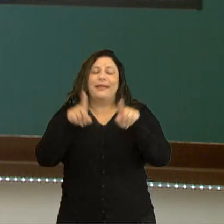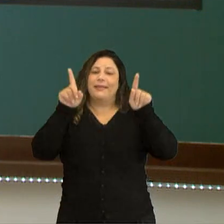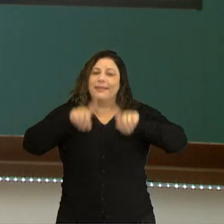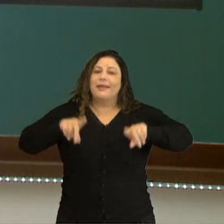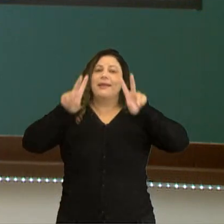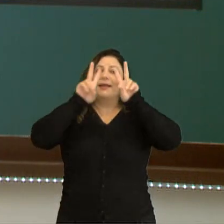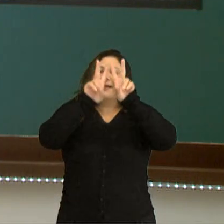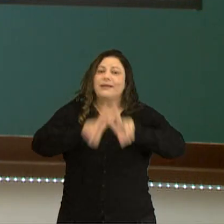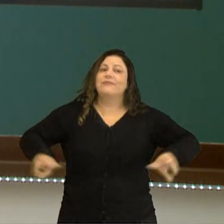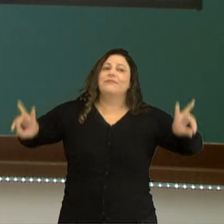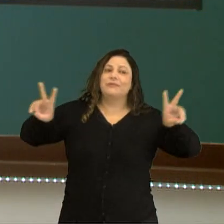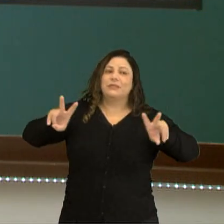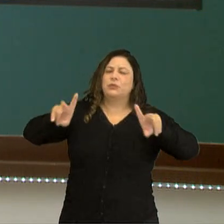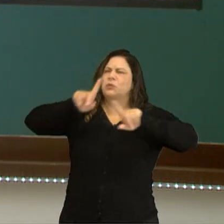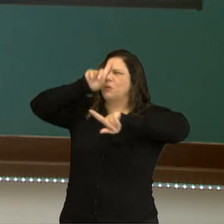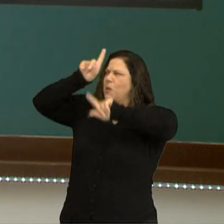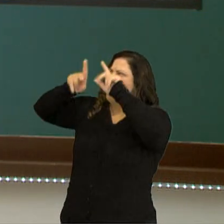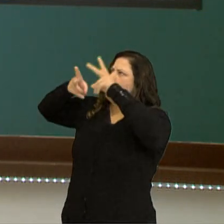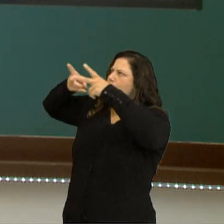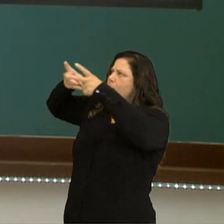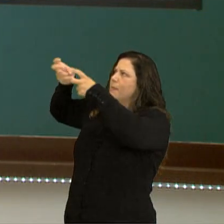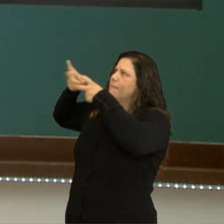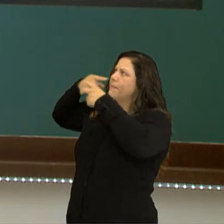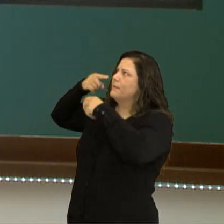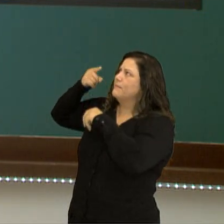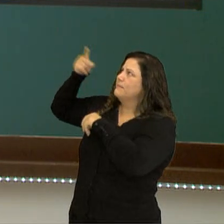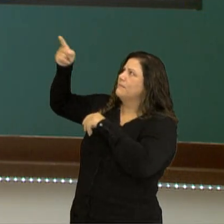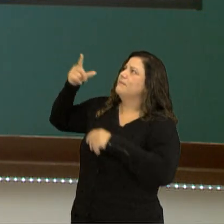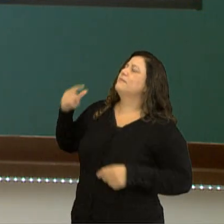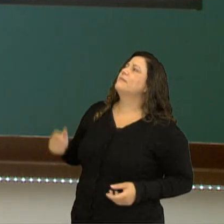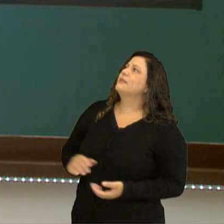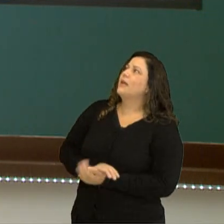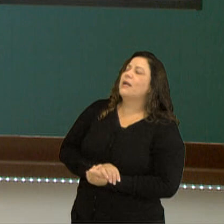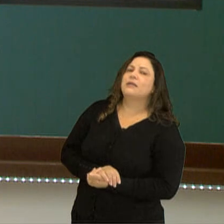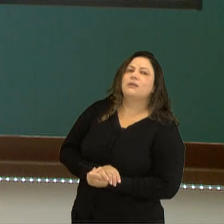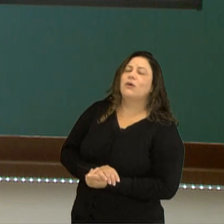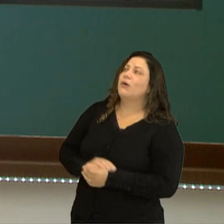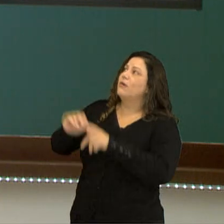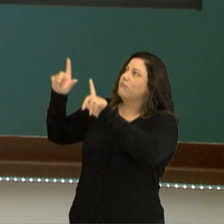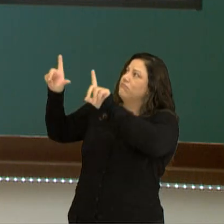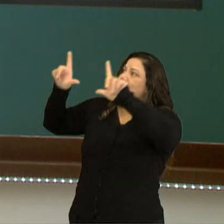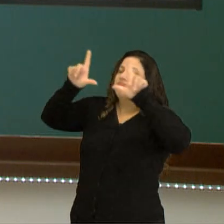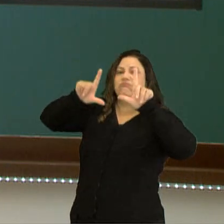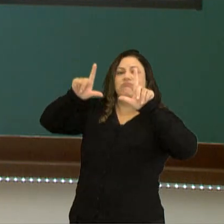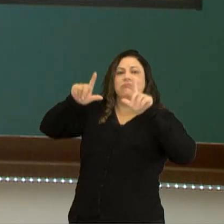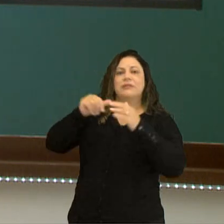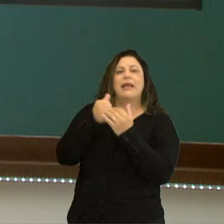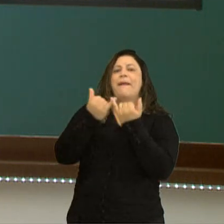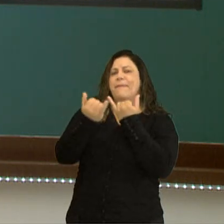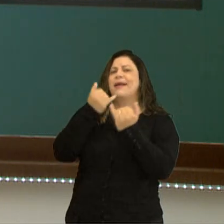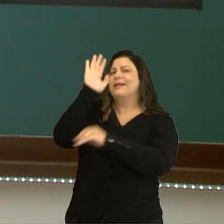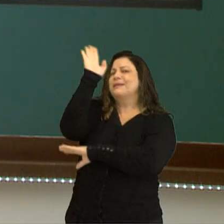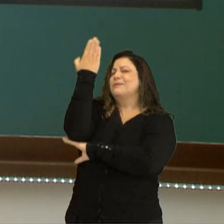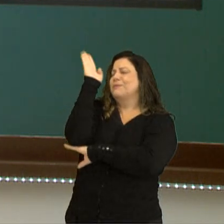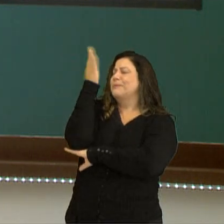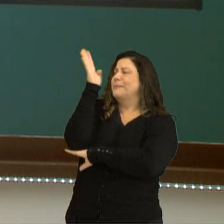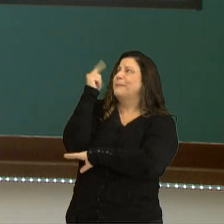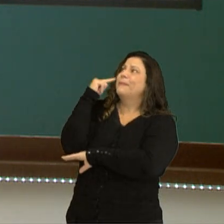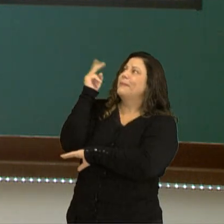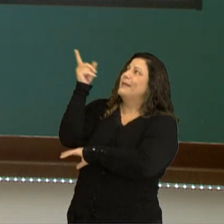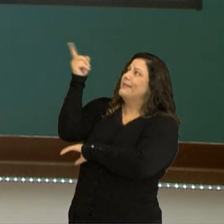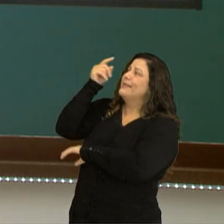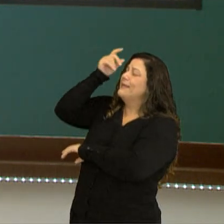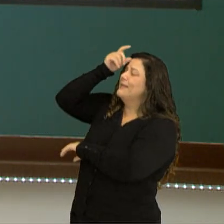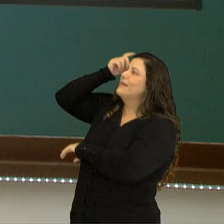visuais que criam a impressão de textura. Por exemplo, aqui, ó, nessa imagem nós podemos dizer que é uma madeira. A gente olha e